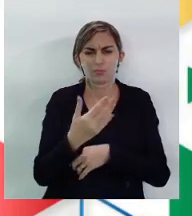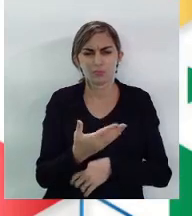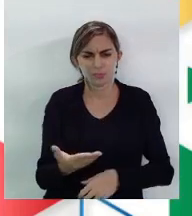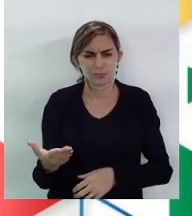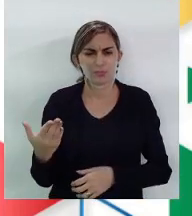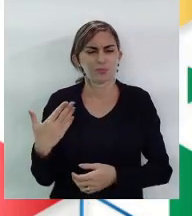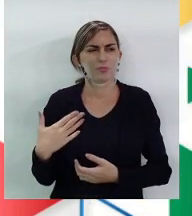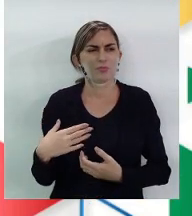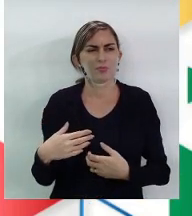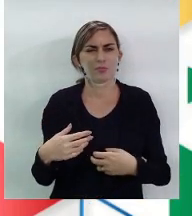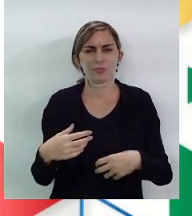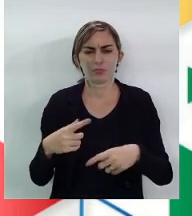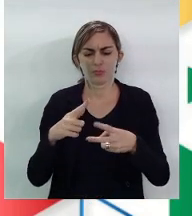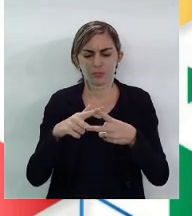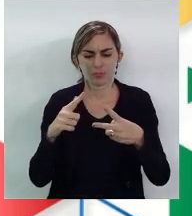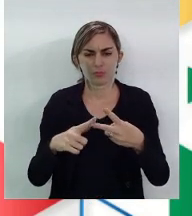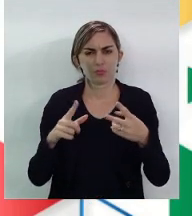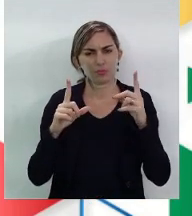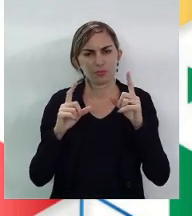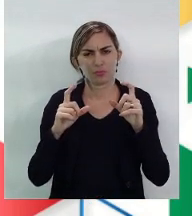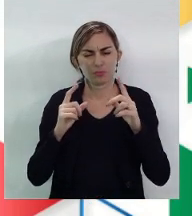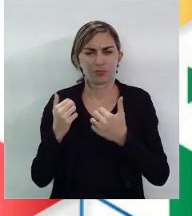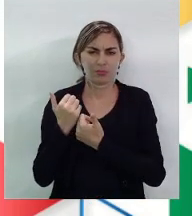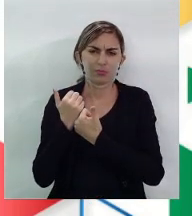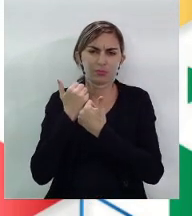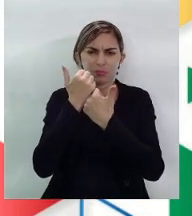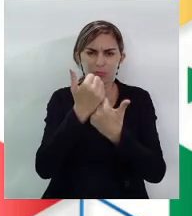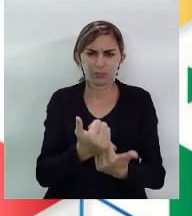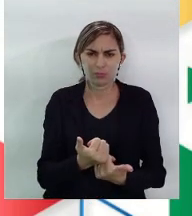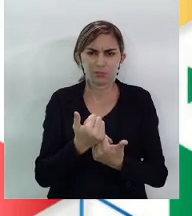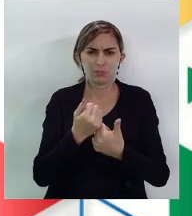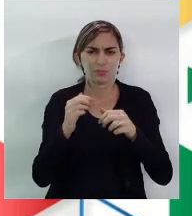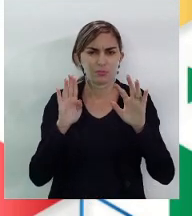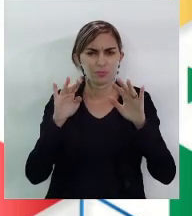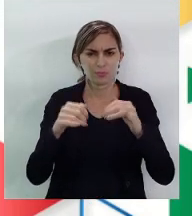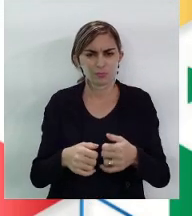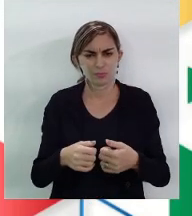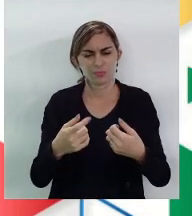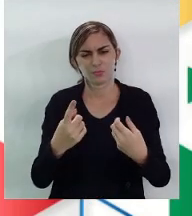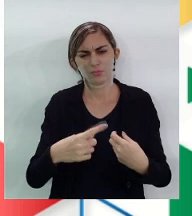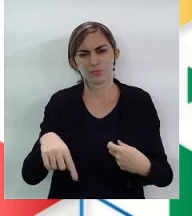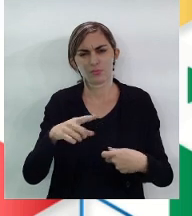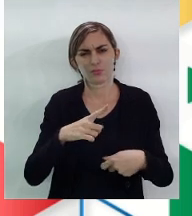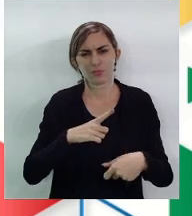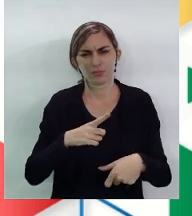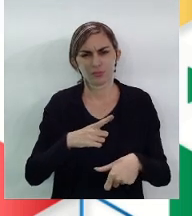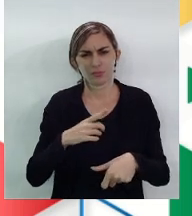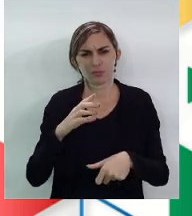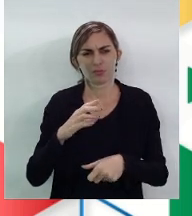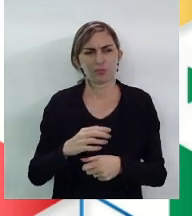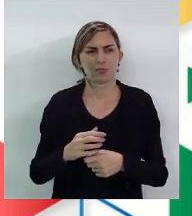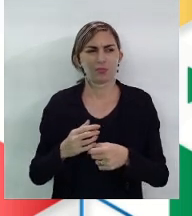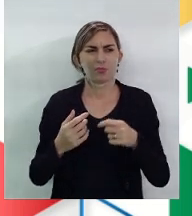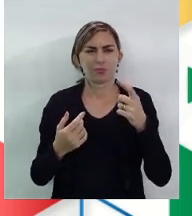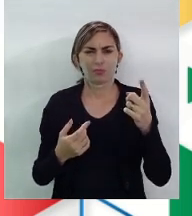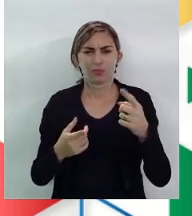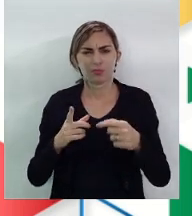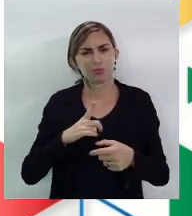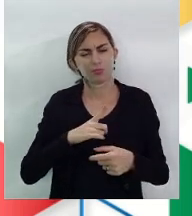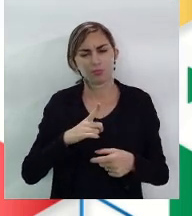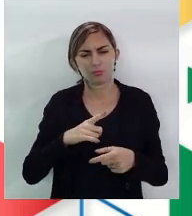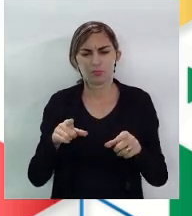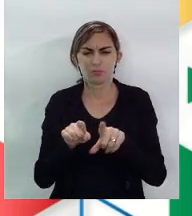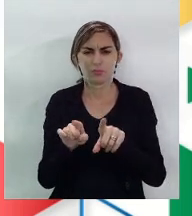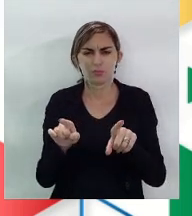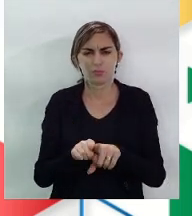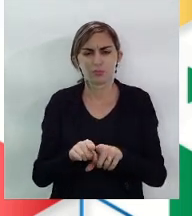tela, certo? 2 fotografias representando bem, nós temos aqui à esquerda a circuncisão e nós temos